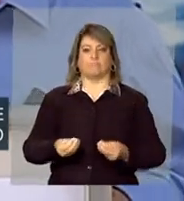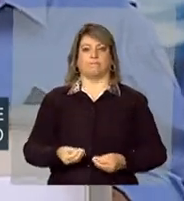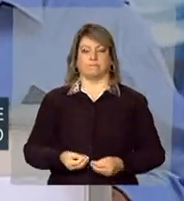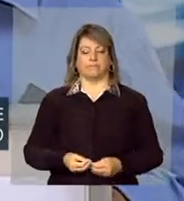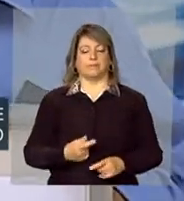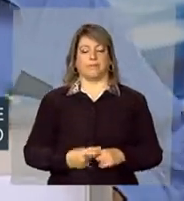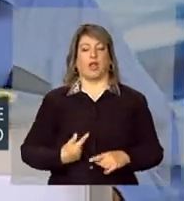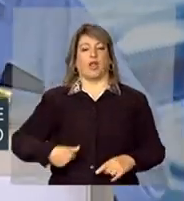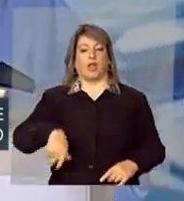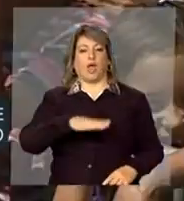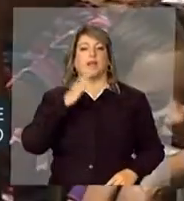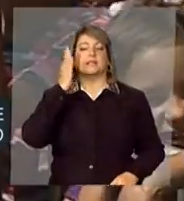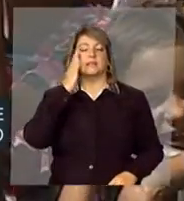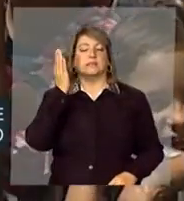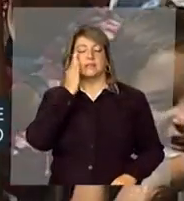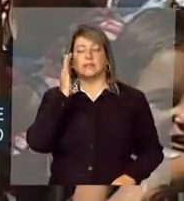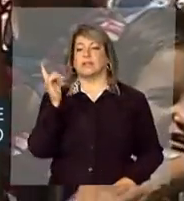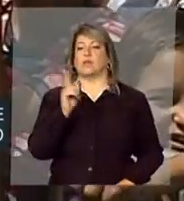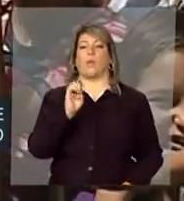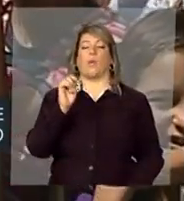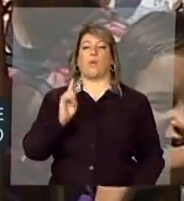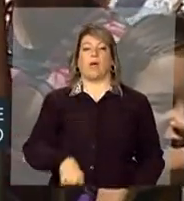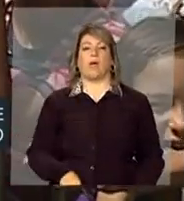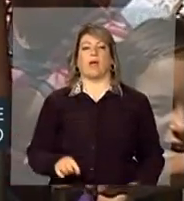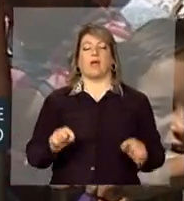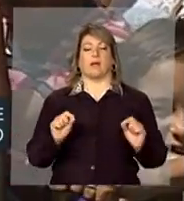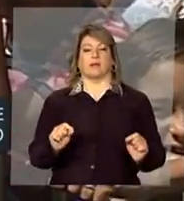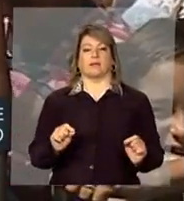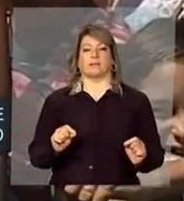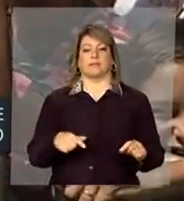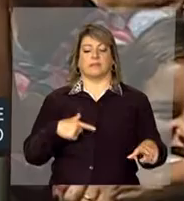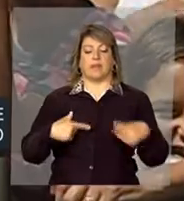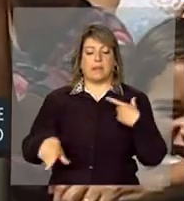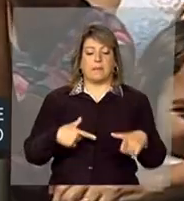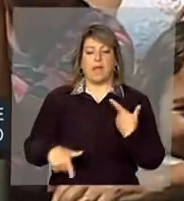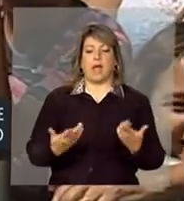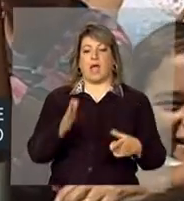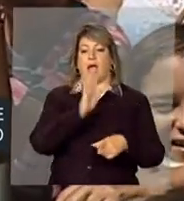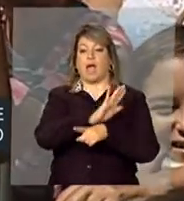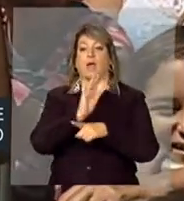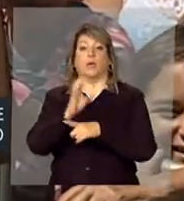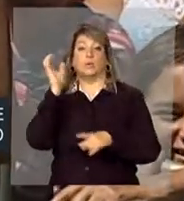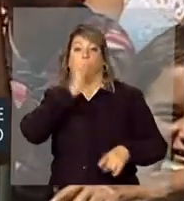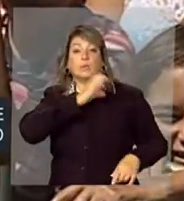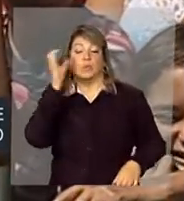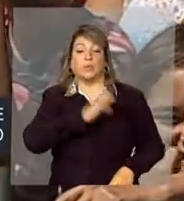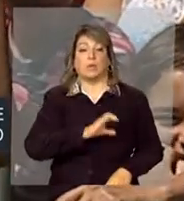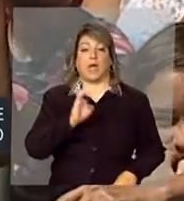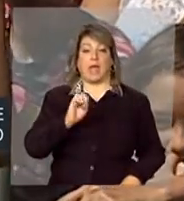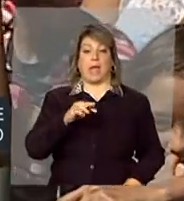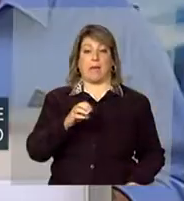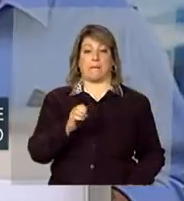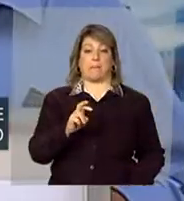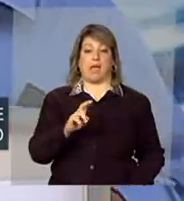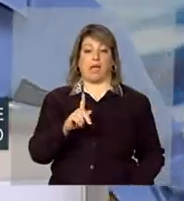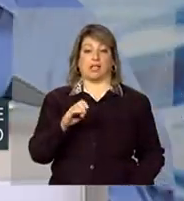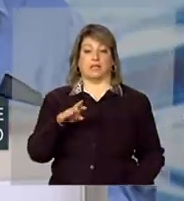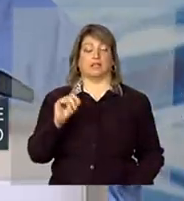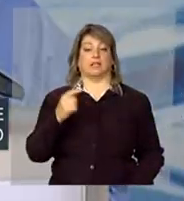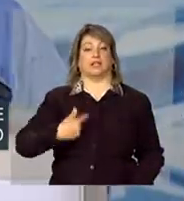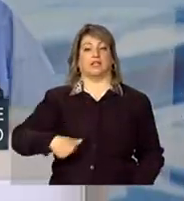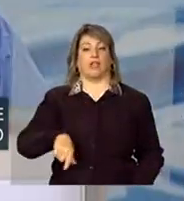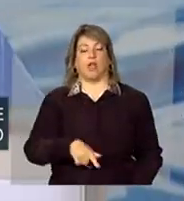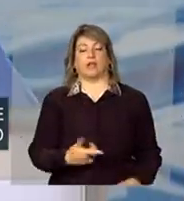que não são com ações de socorro ou com ações emergenciais que nós haveremos de